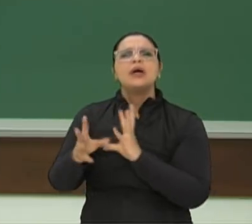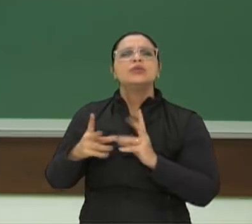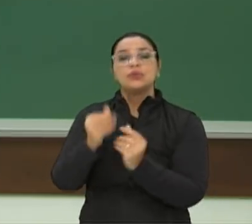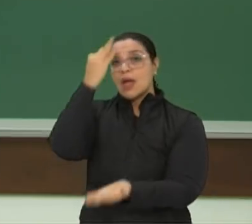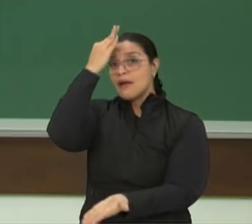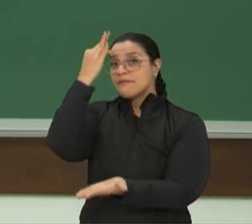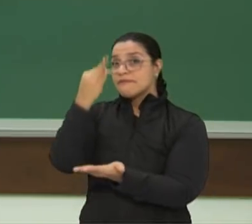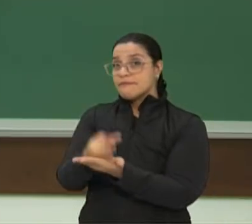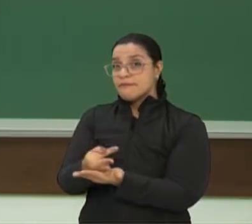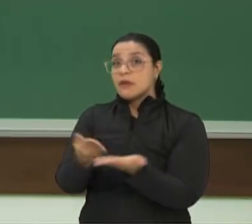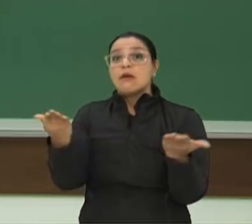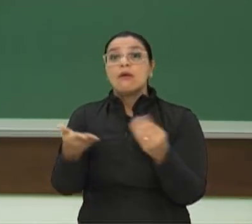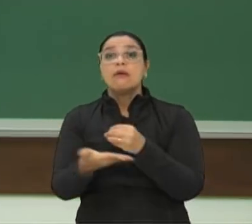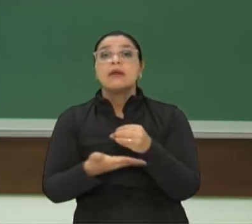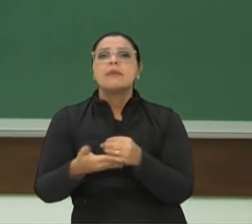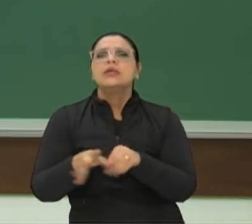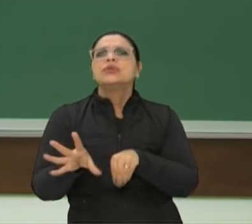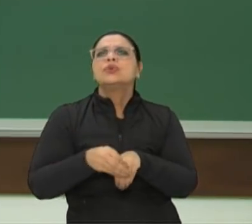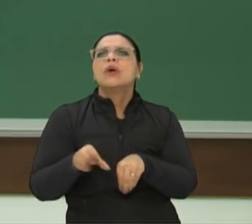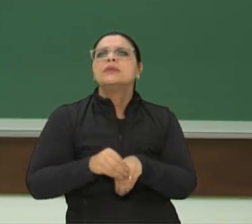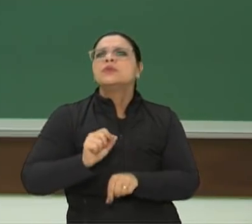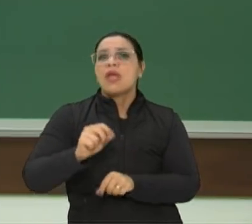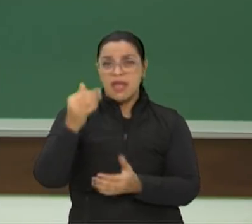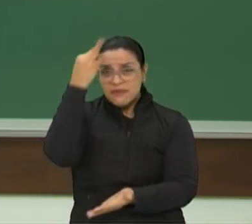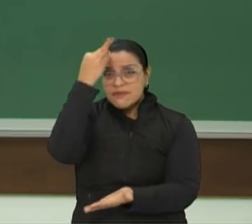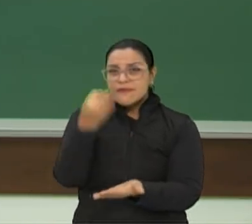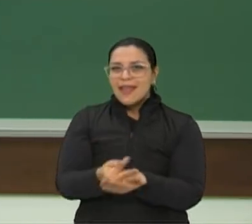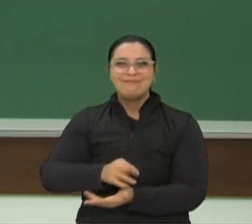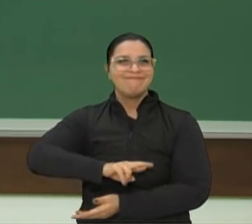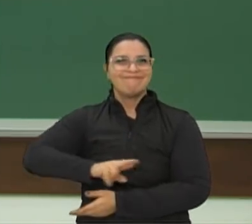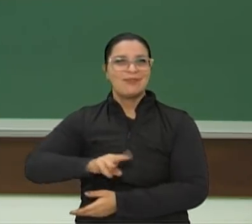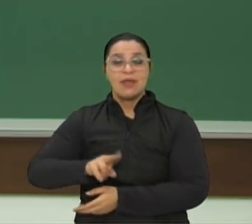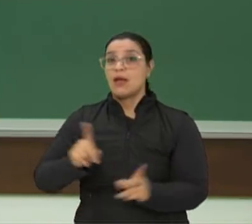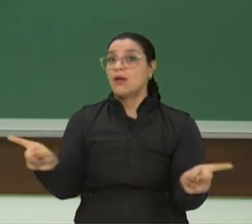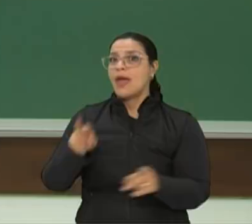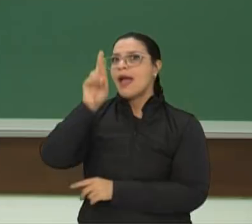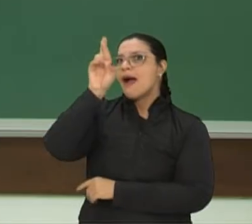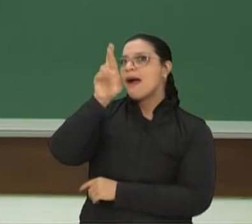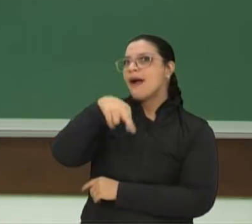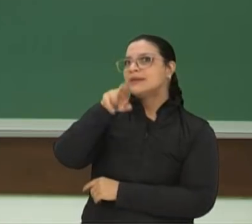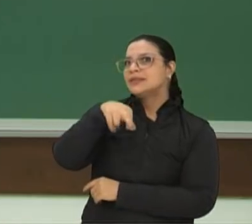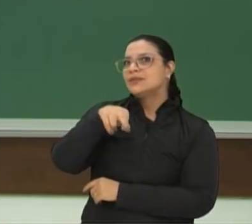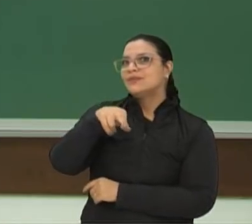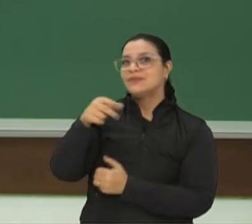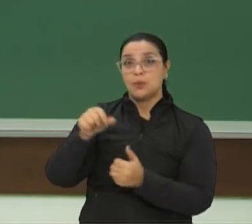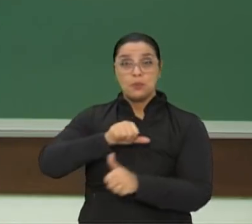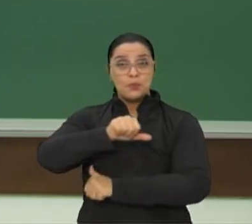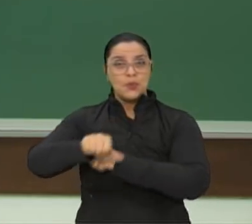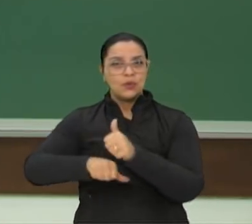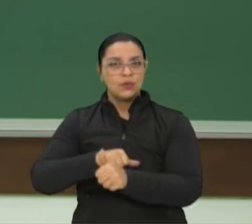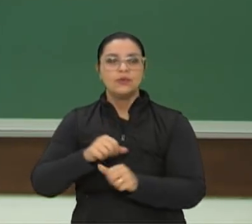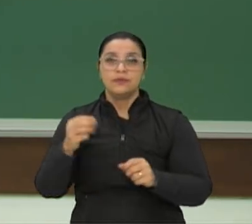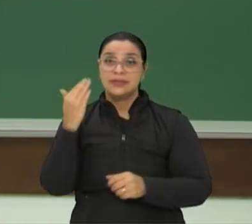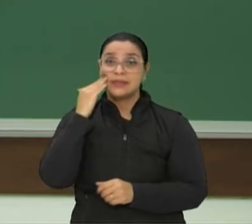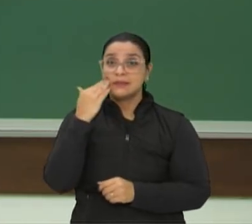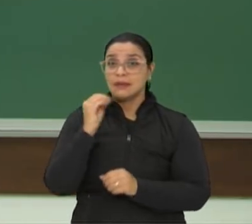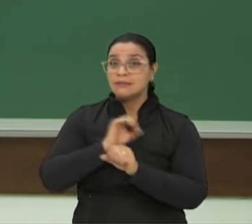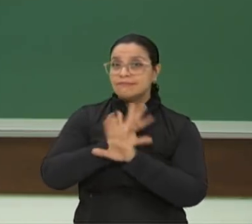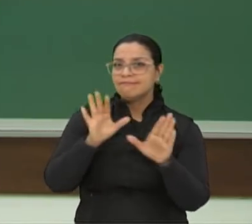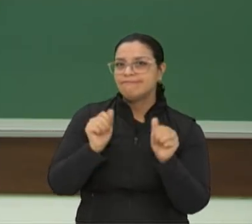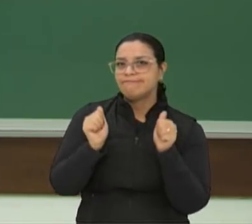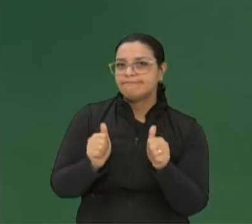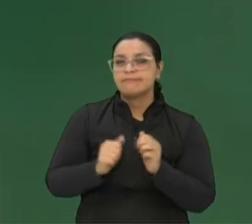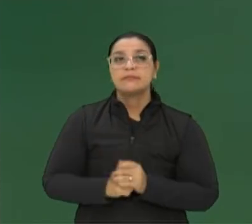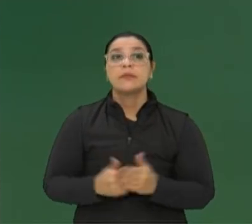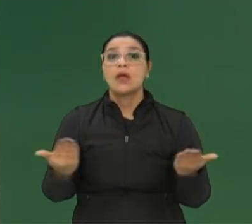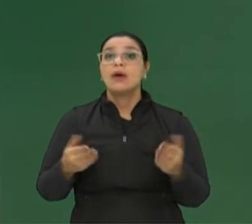na modernidade, a base para o conhecimento não vai ser mais a fé, mas sim a razão. Isso é bem importante a gente entender, beleza? Então